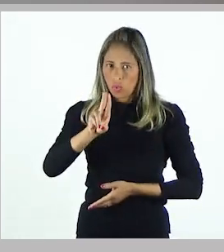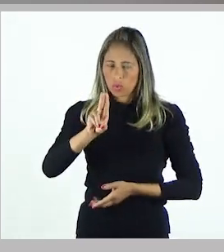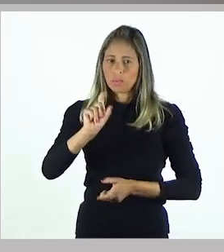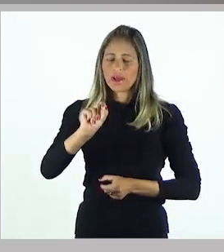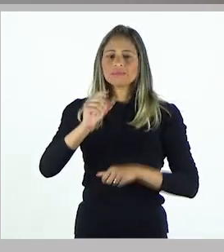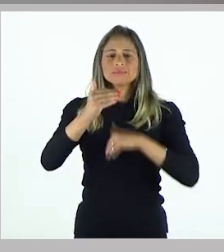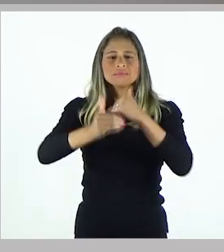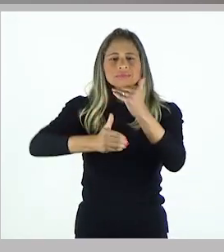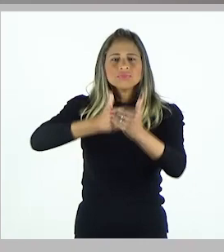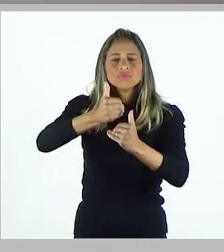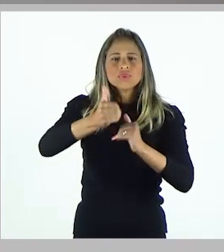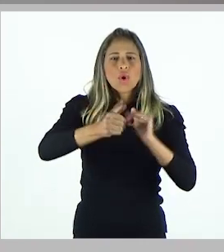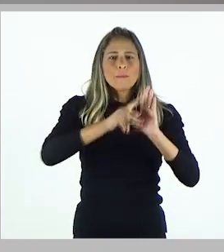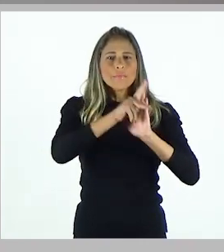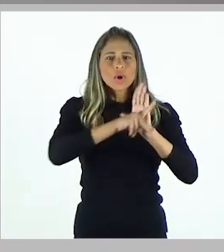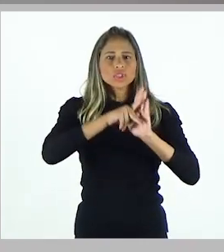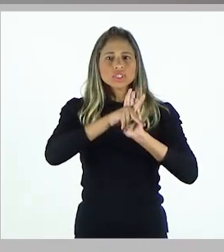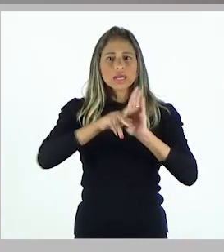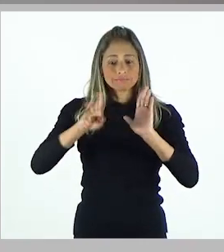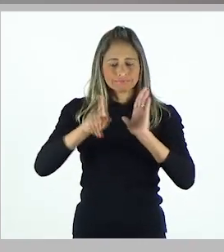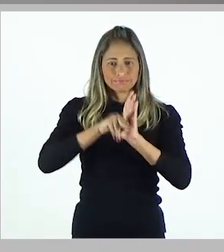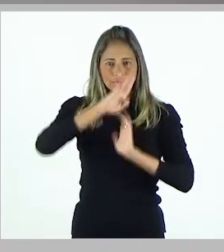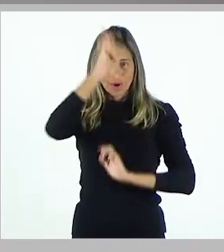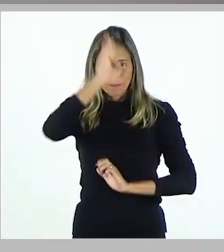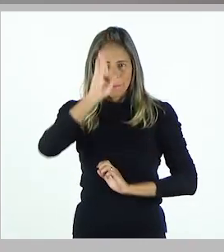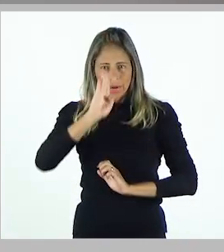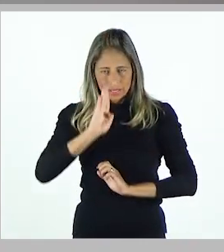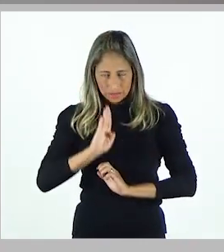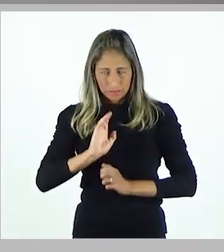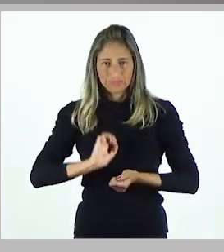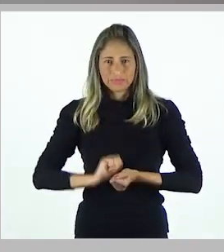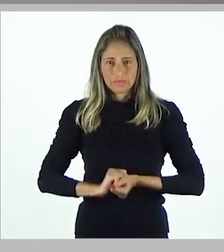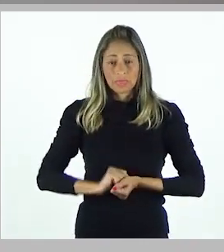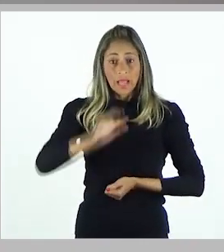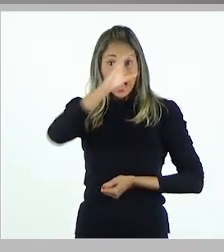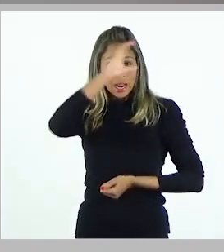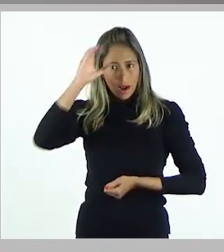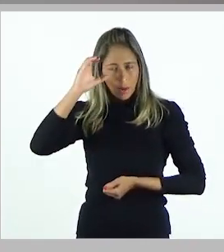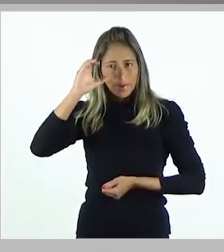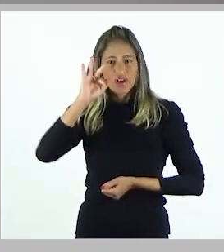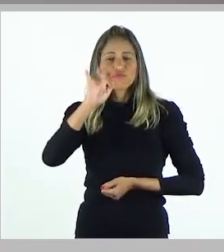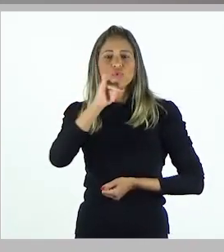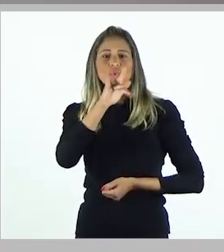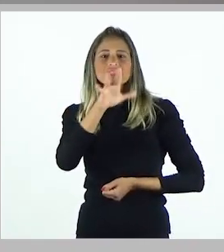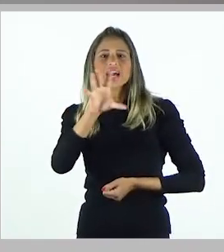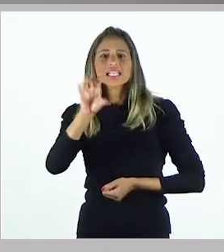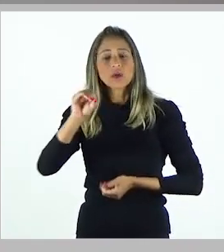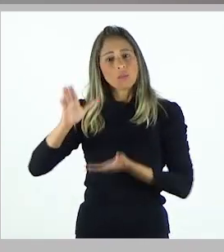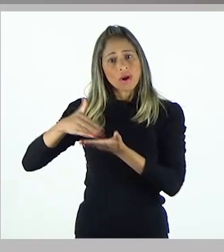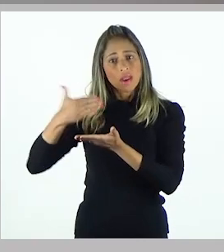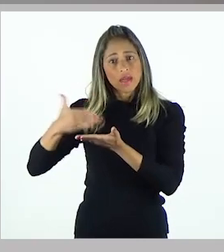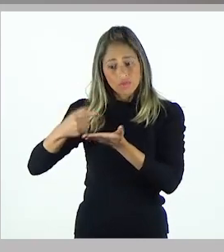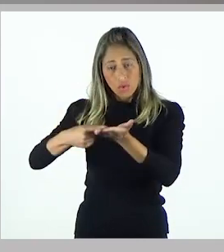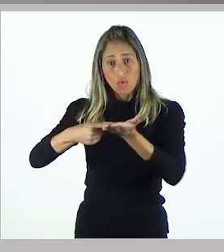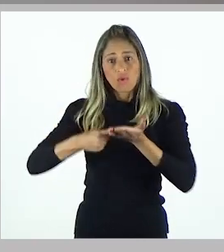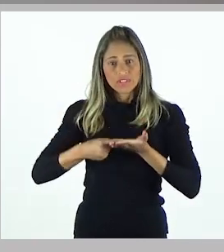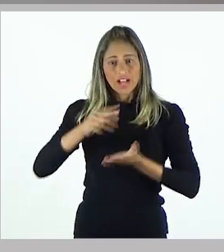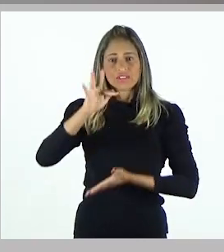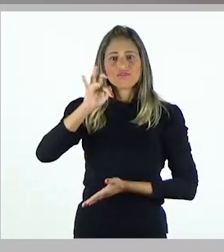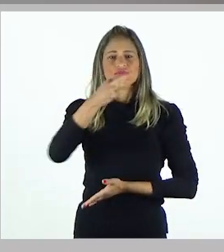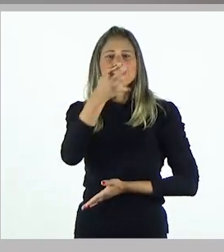ONU para desenvolver o projeto no Brasil. Por sua vez, a Câmara e a Fundação do Livro convidaram